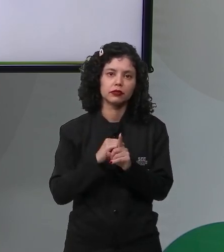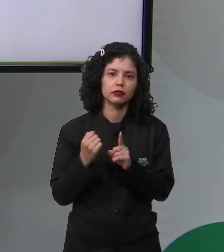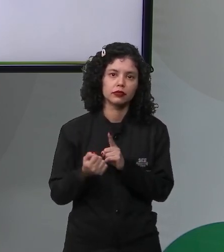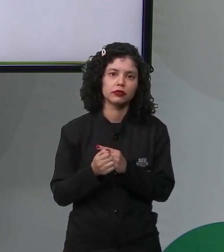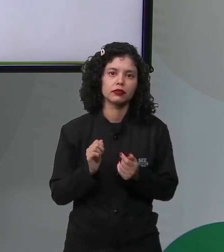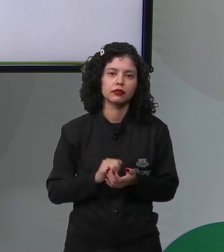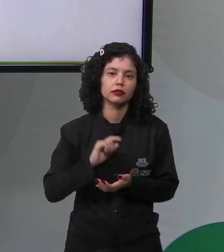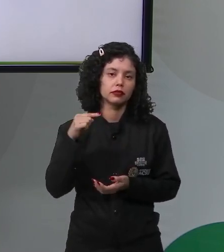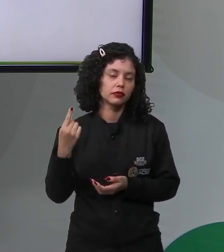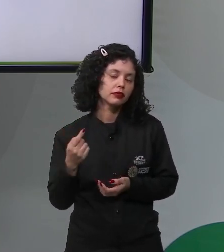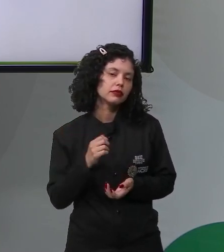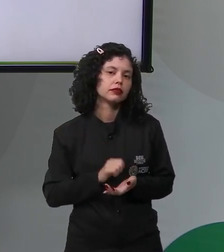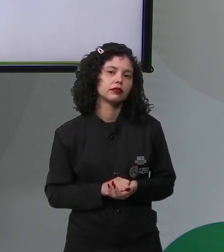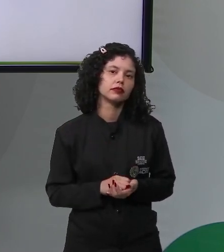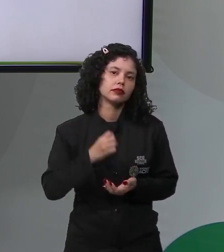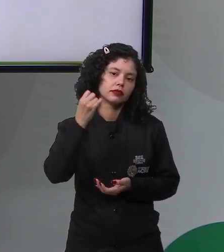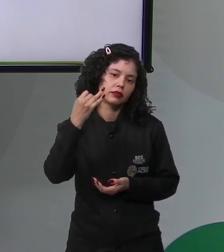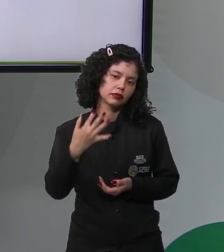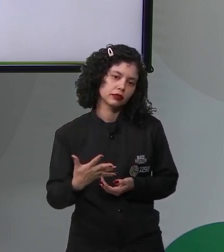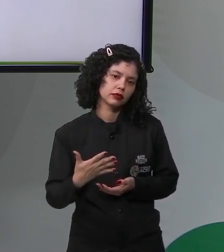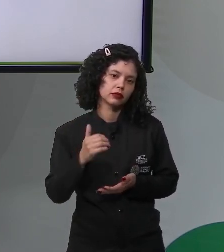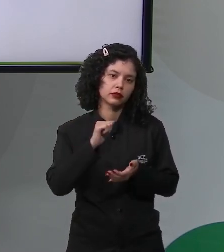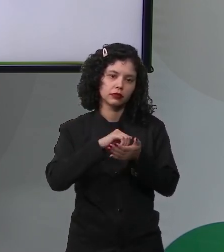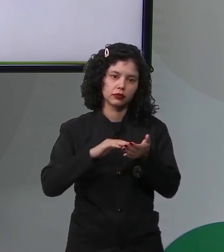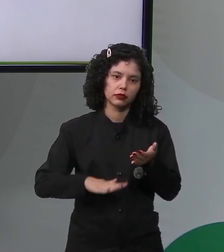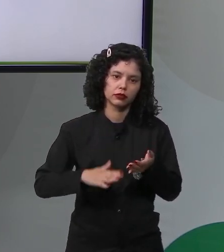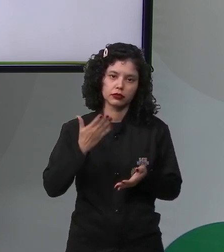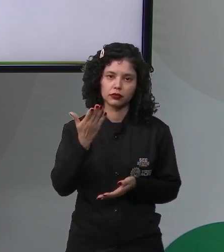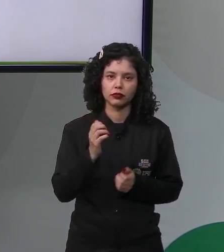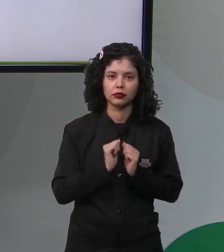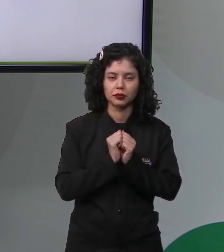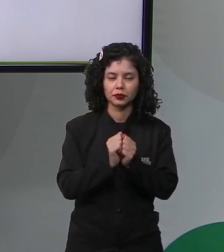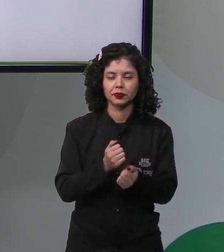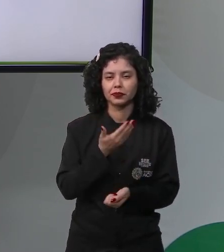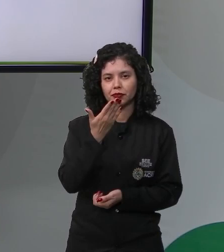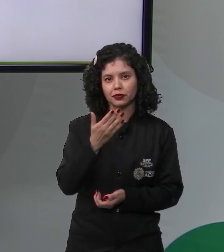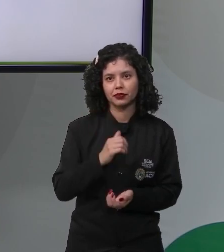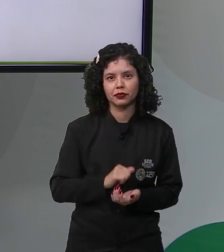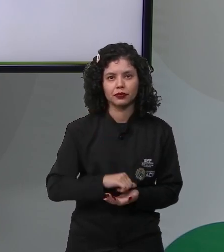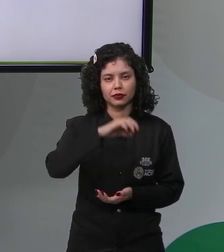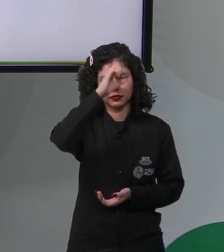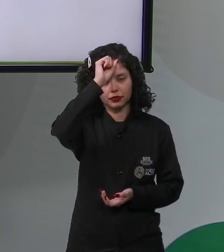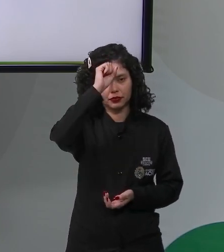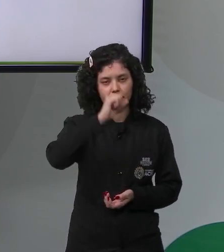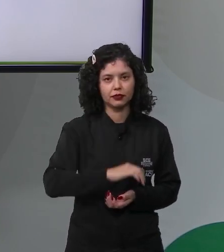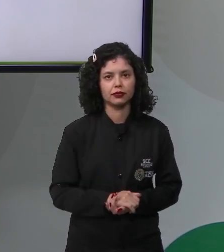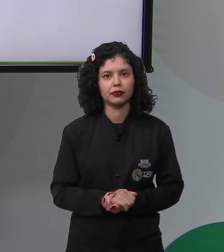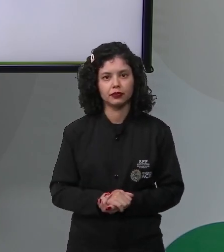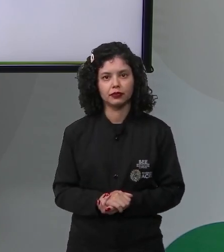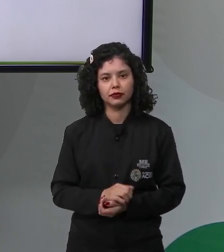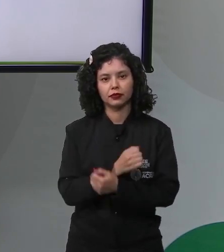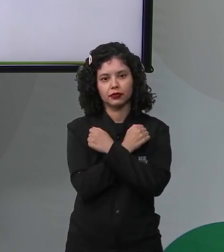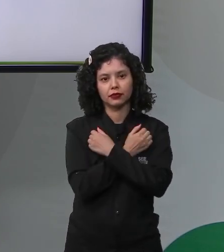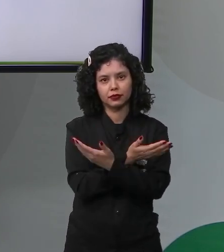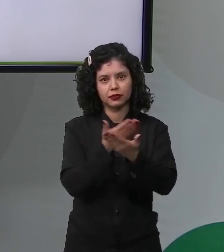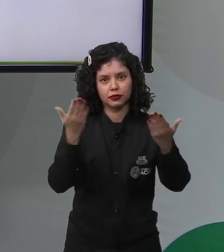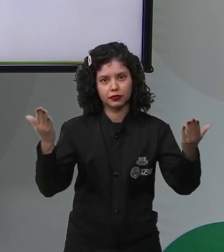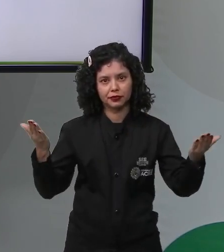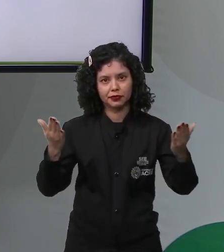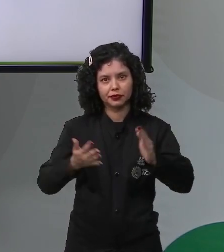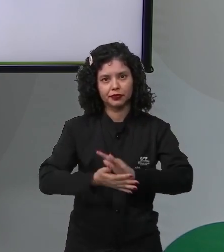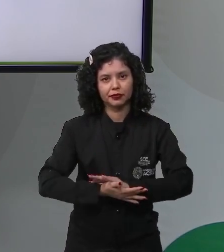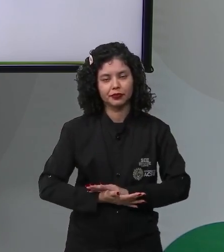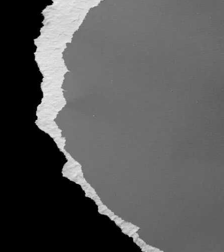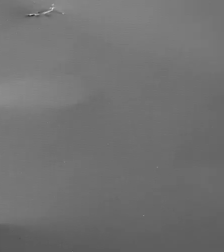social. Lá eu estarei desenvolvendo uma atividade para consolidar o seu aprendizado. Um abraço a todos